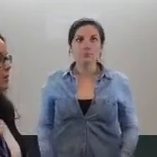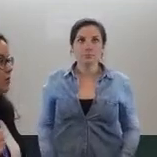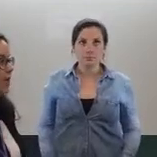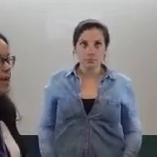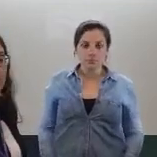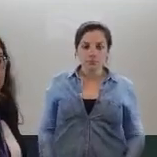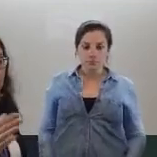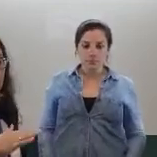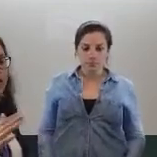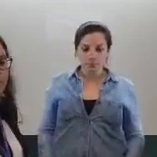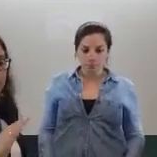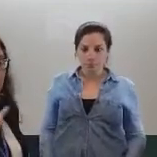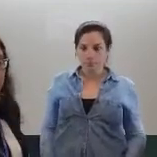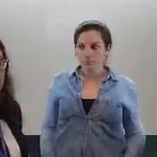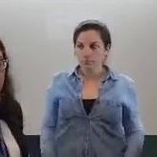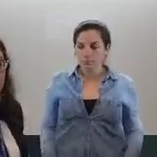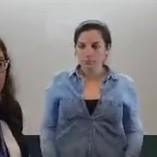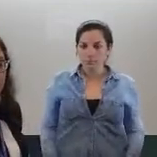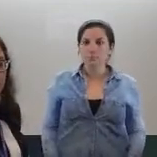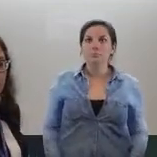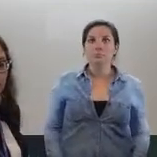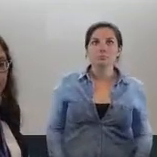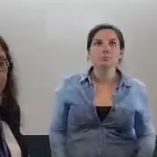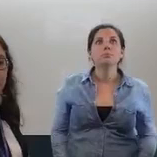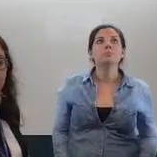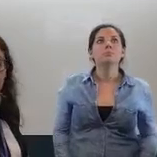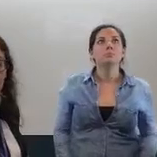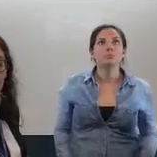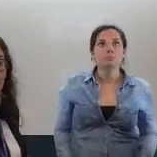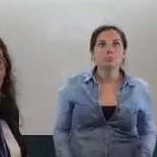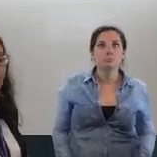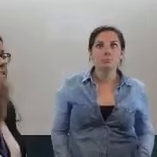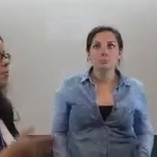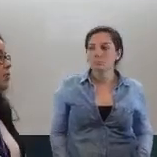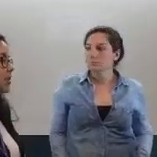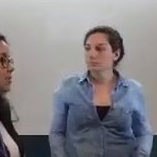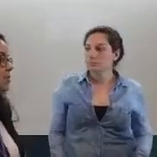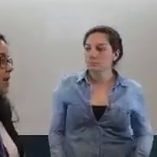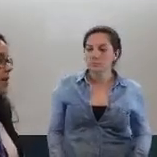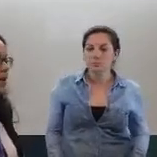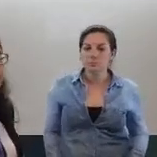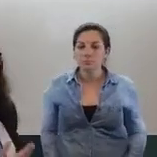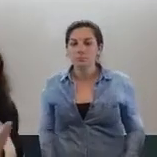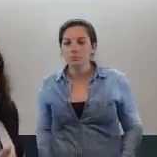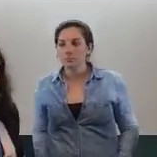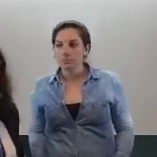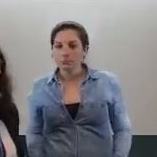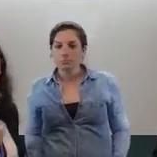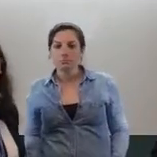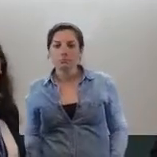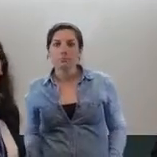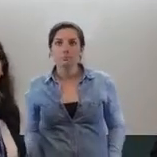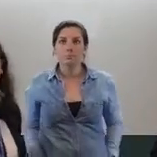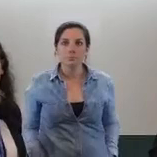acesso à minha biblioteca. Tanto eu quanto a Gabi, a gente pode fazer esse serviço, tá? Tem o Facebook da biblioteca, que ele é muito importante